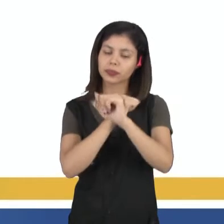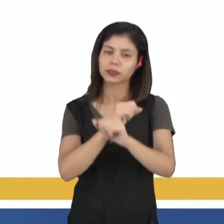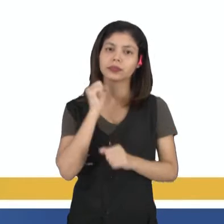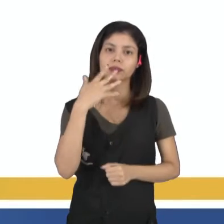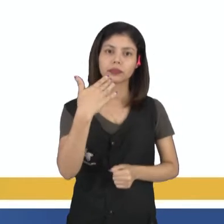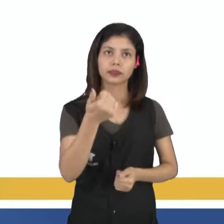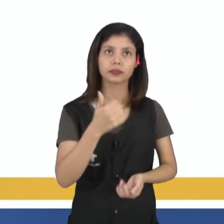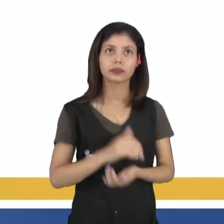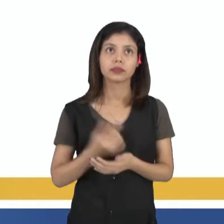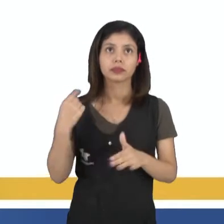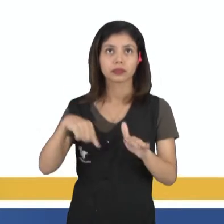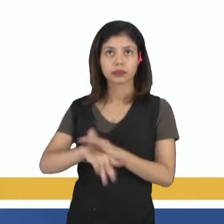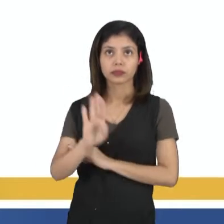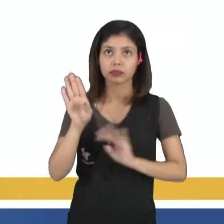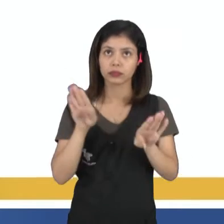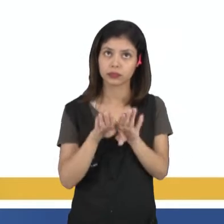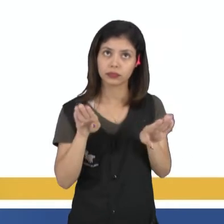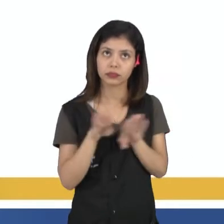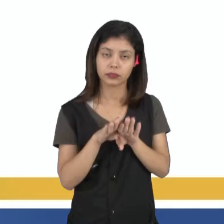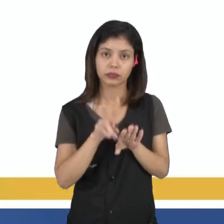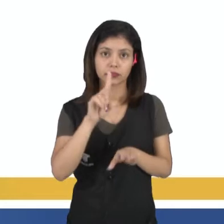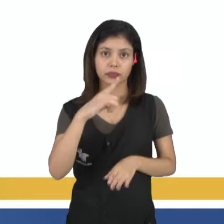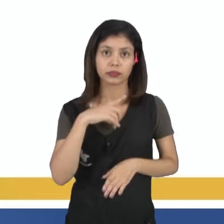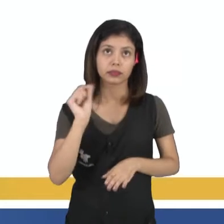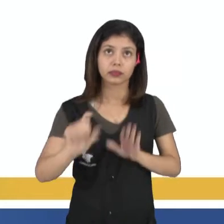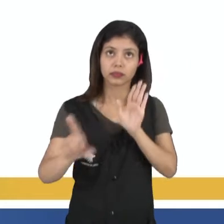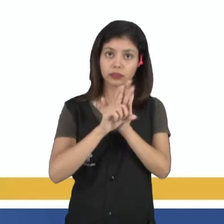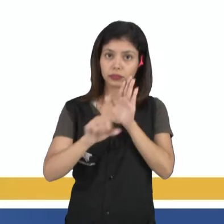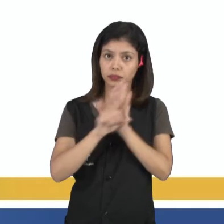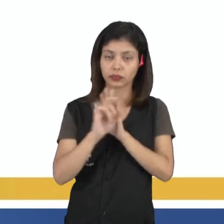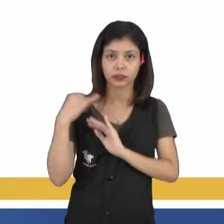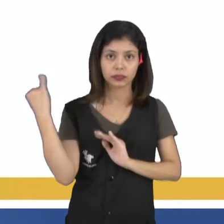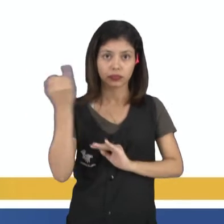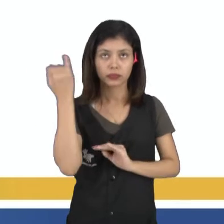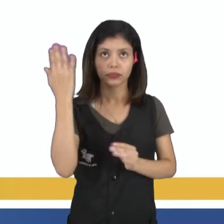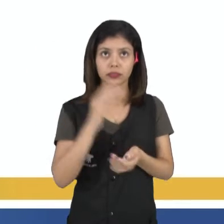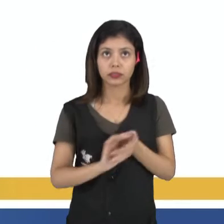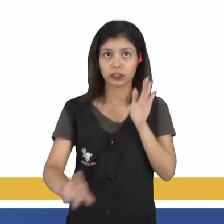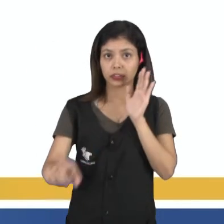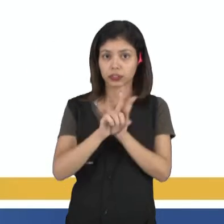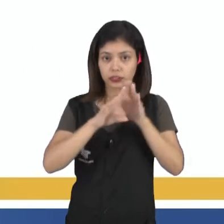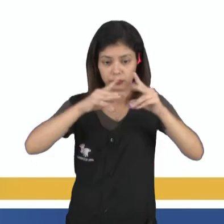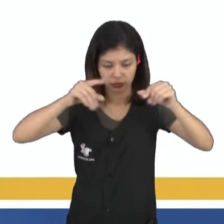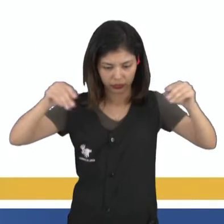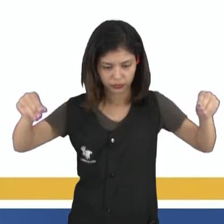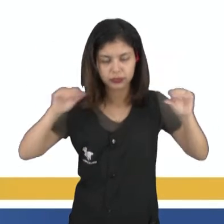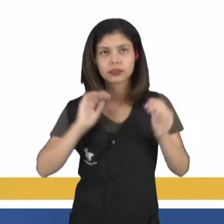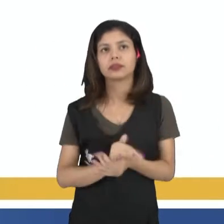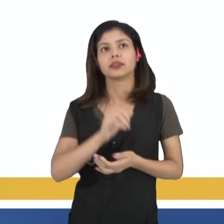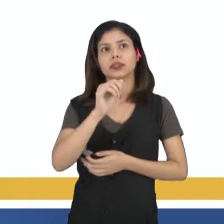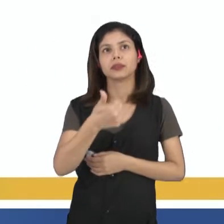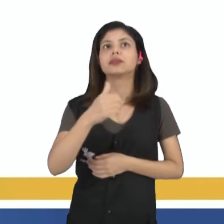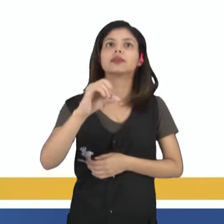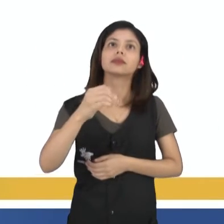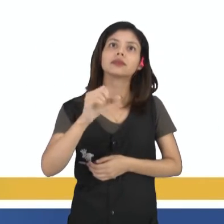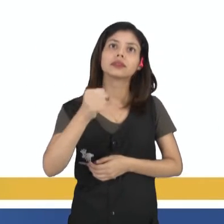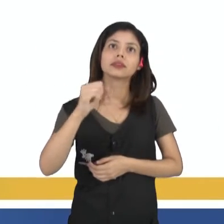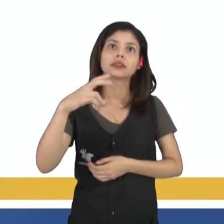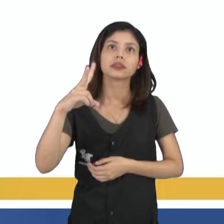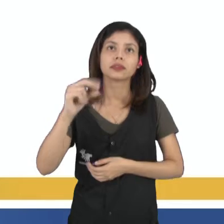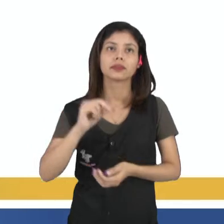tá pessoal dentro também desse contexto a gente vai ter uma lei muito importante chamada chamada lei de terras de 1850